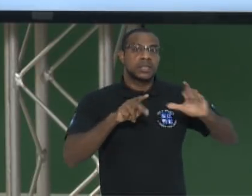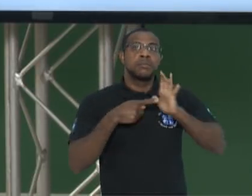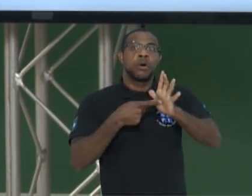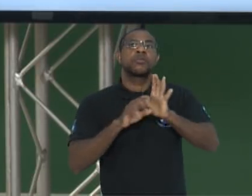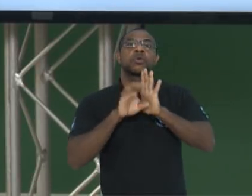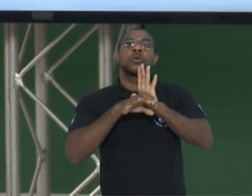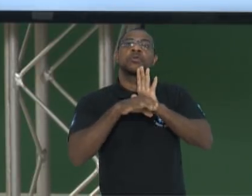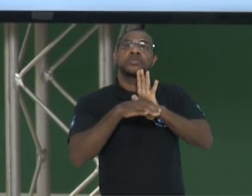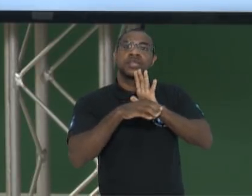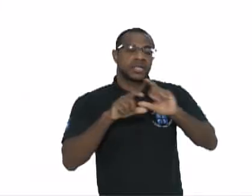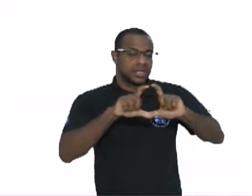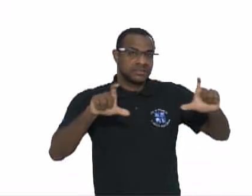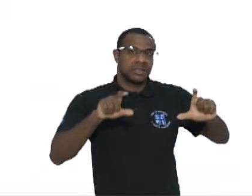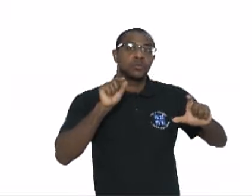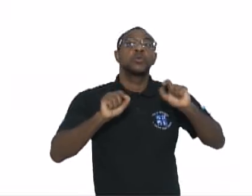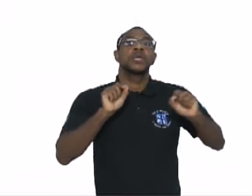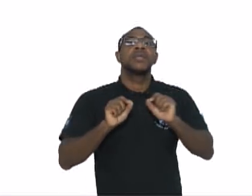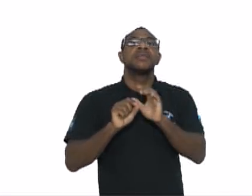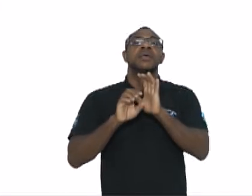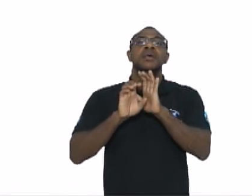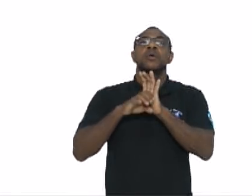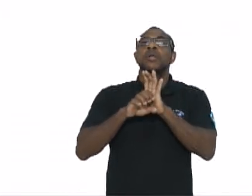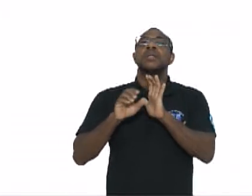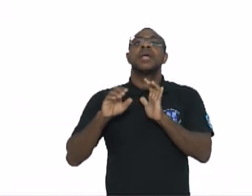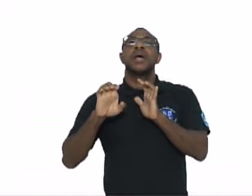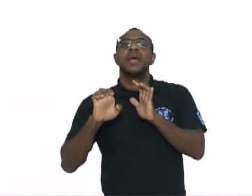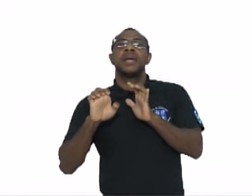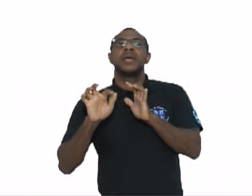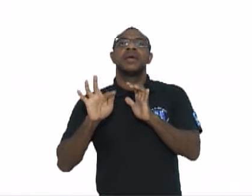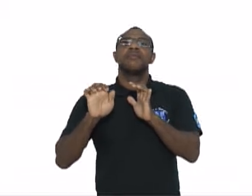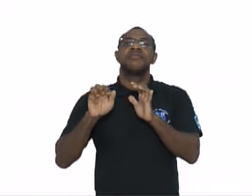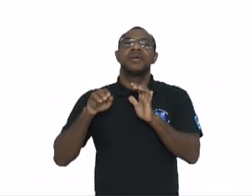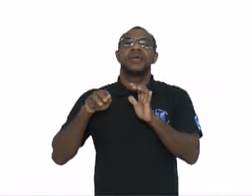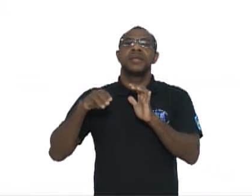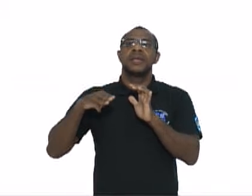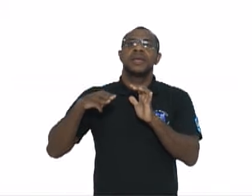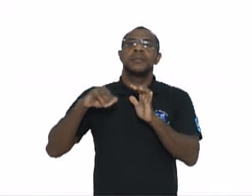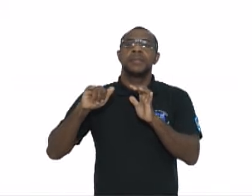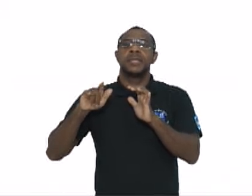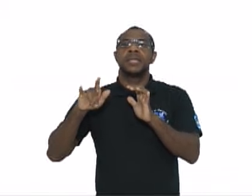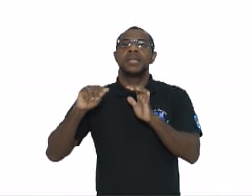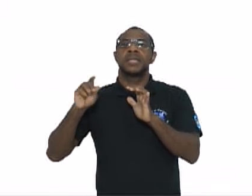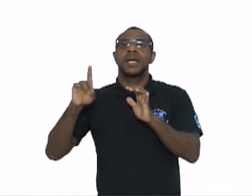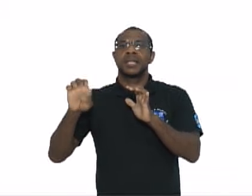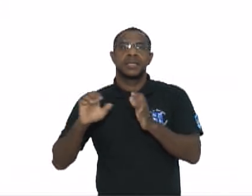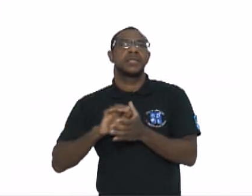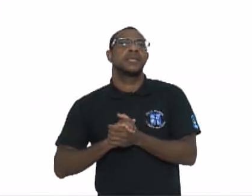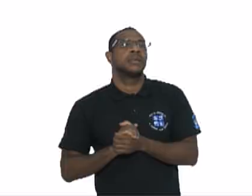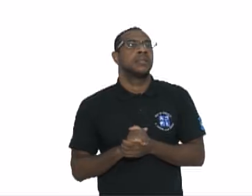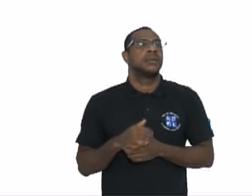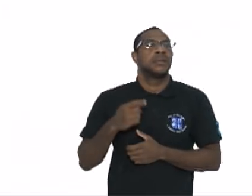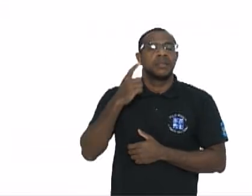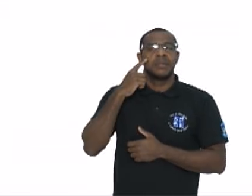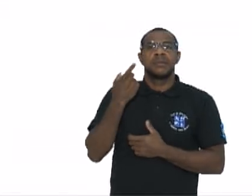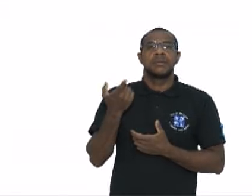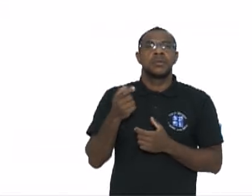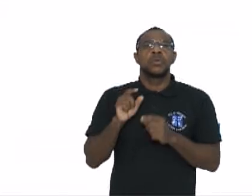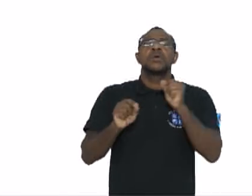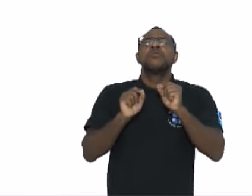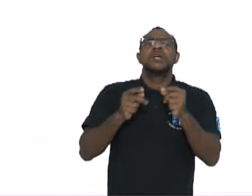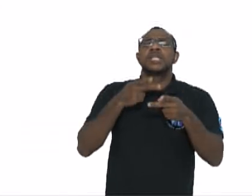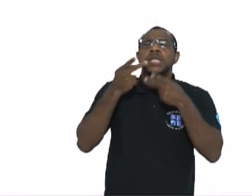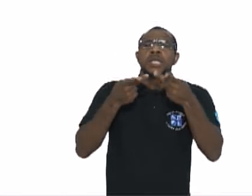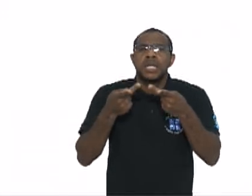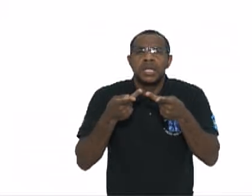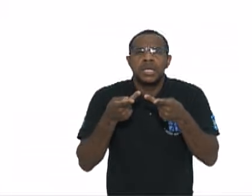efemeridade. Então, os pelos de ambos eram curtos, vermelhos. Que foi que se disseram? Não se sabe.